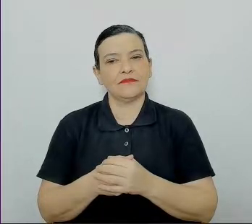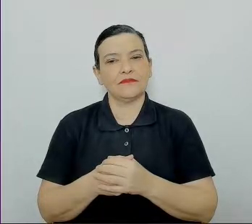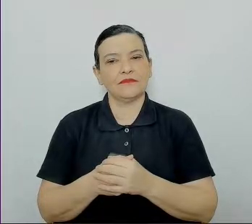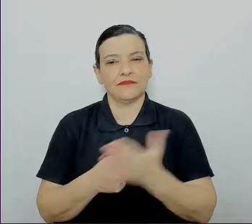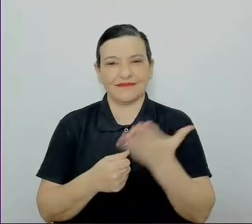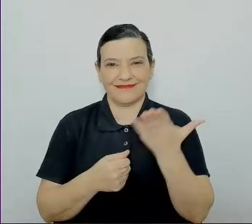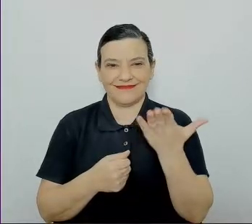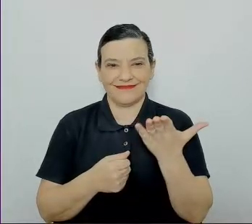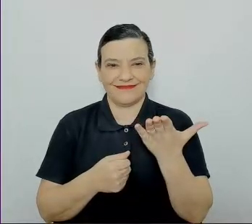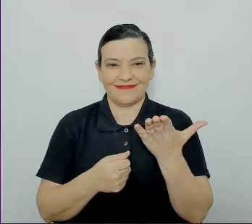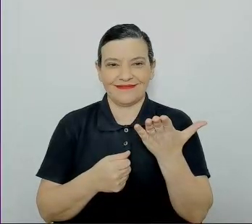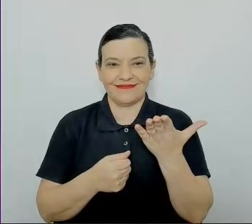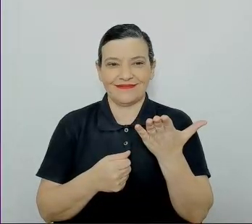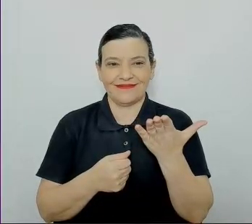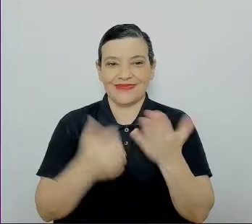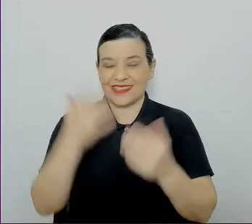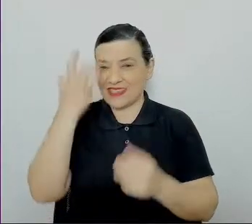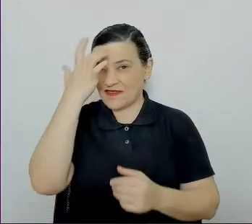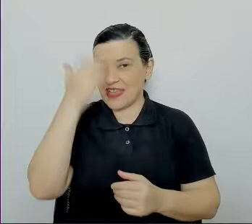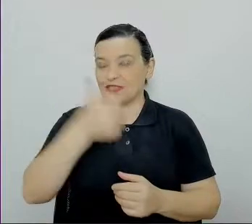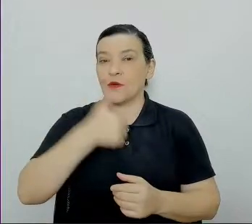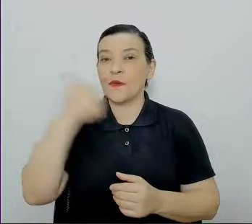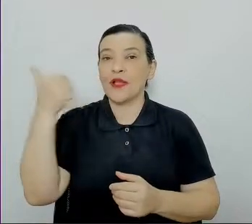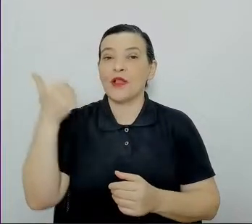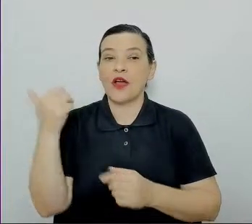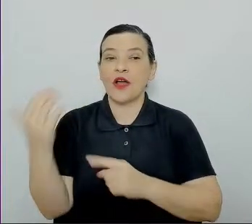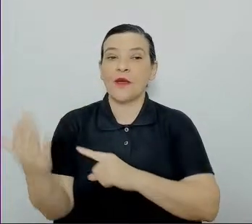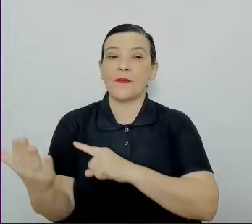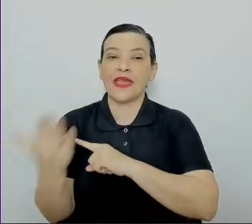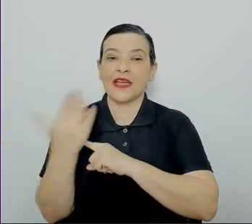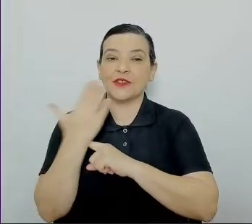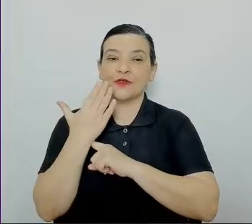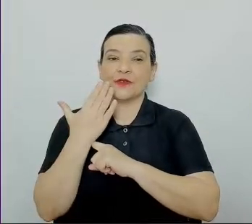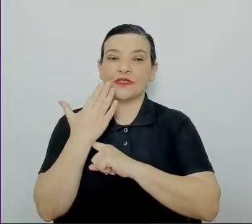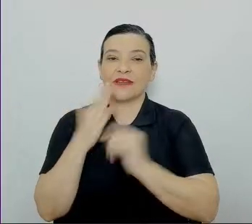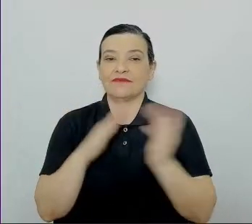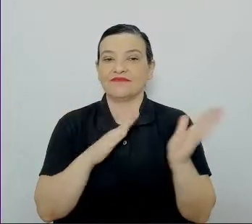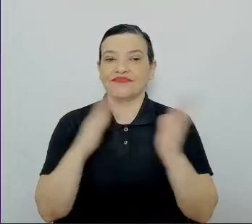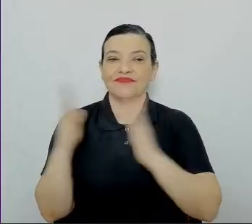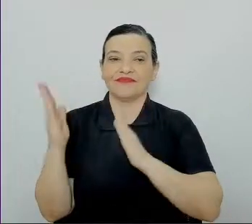Produção, acho que vai ser mais fácil vocês passarem para mim. Fechou? Eu vou falando, passa.